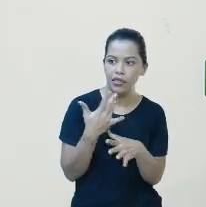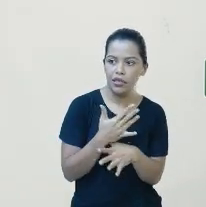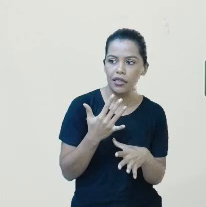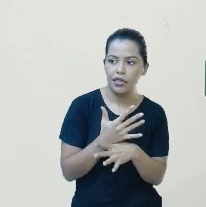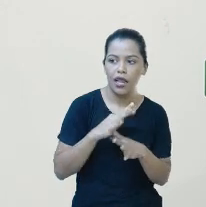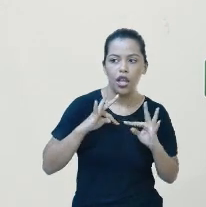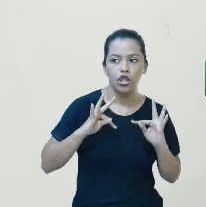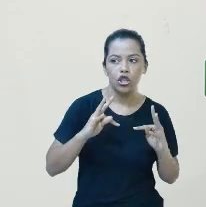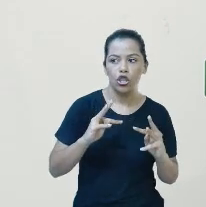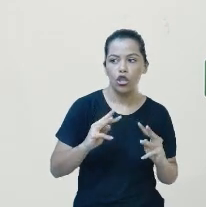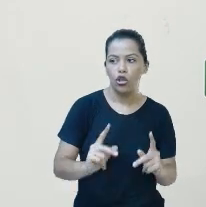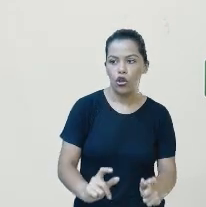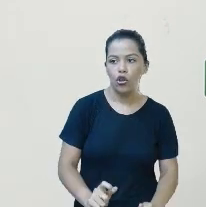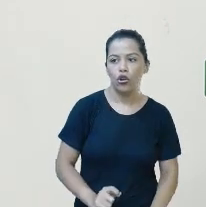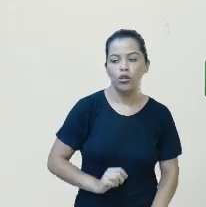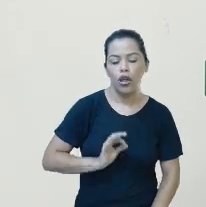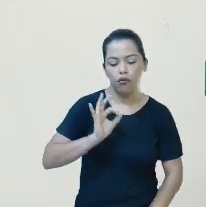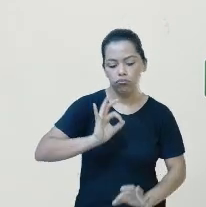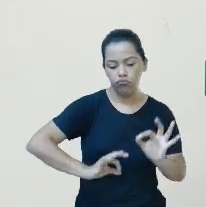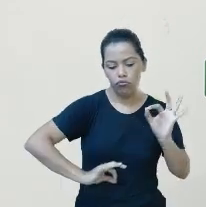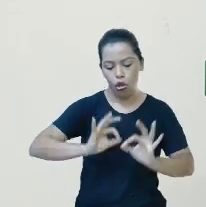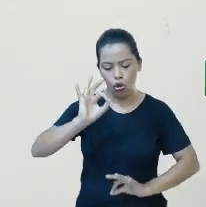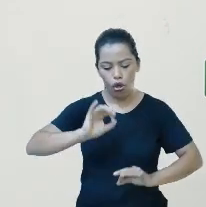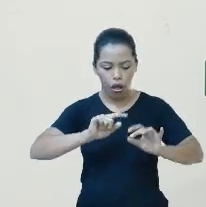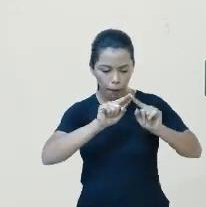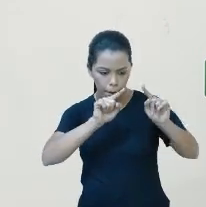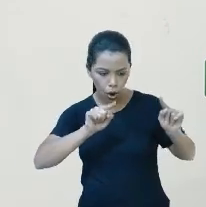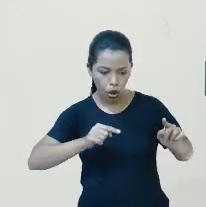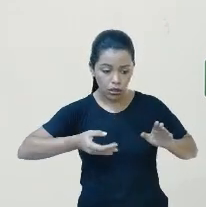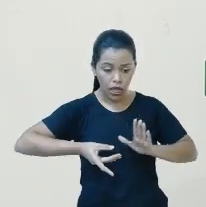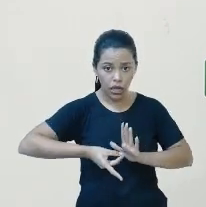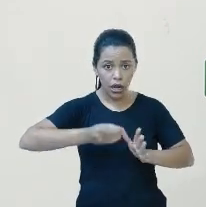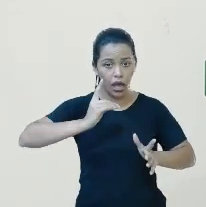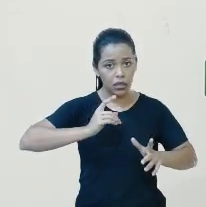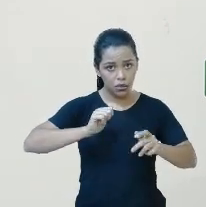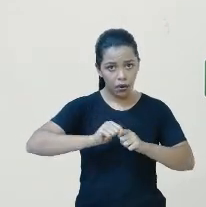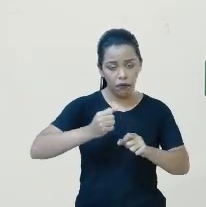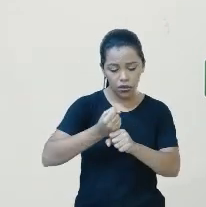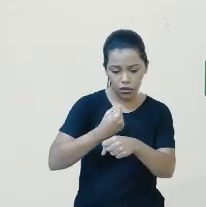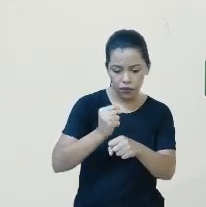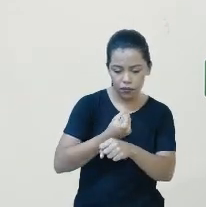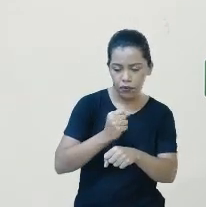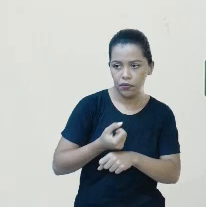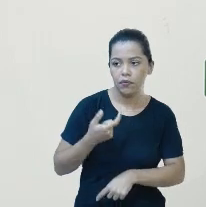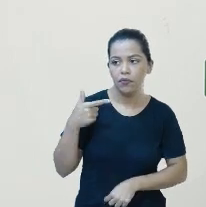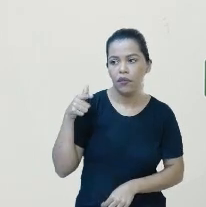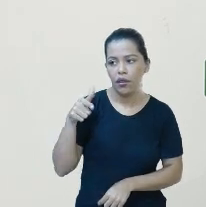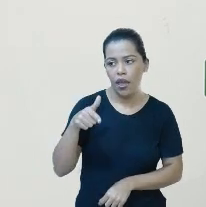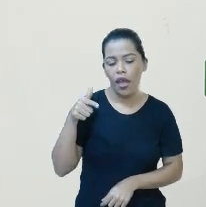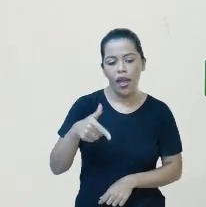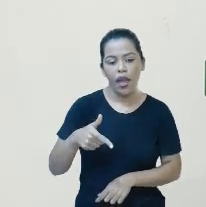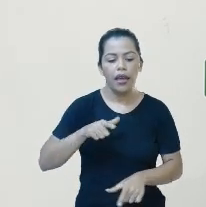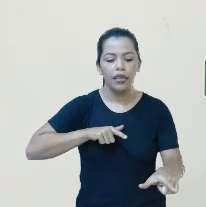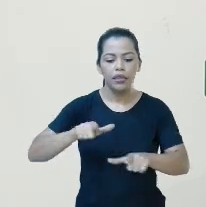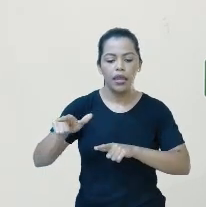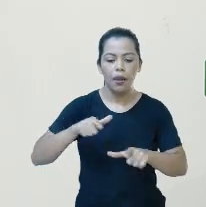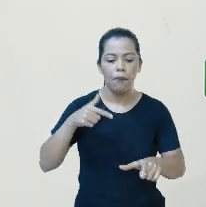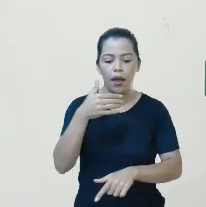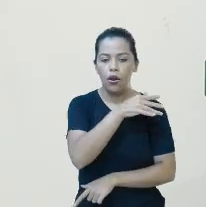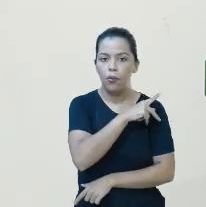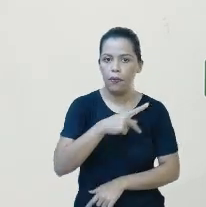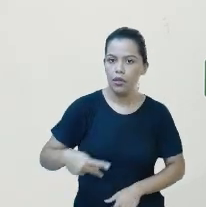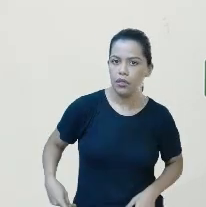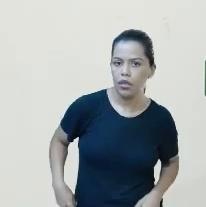cidade totalmente projetada, né, onde trabalha o presidente da República, os senadores,